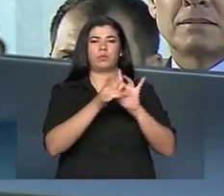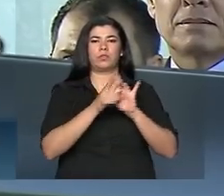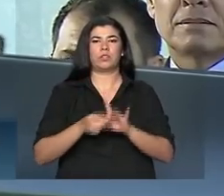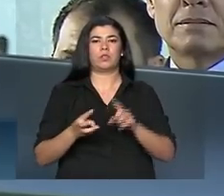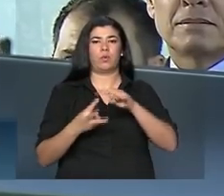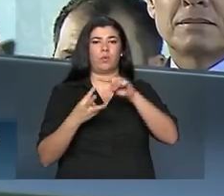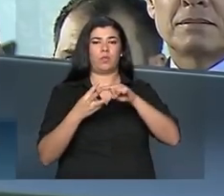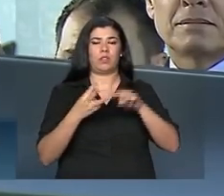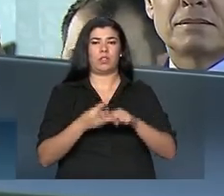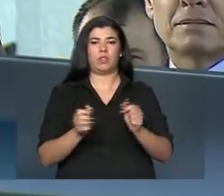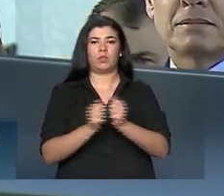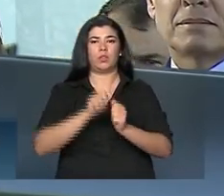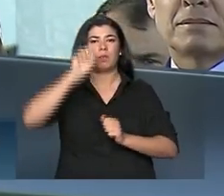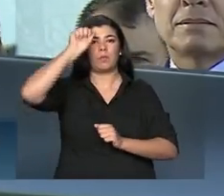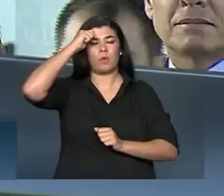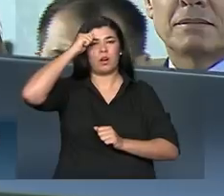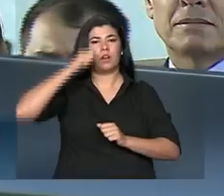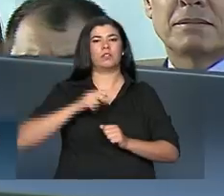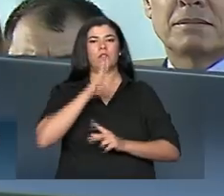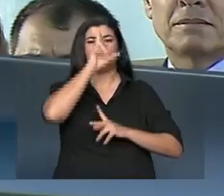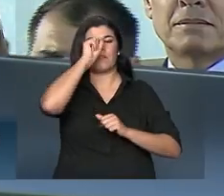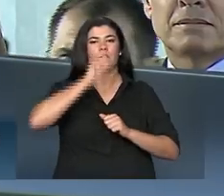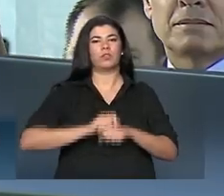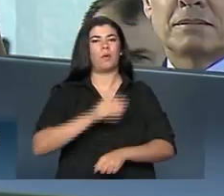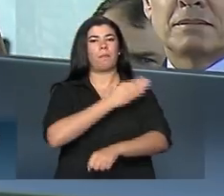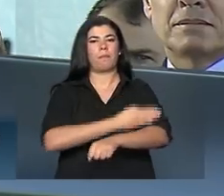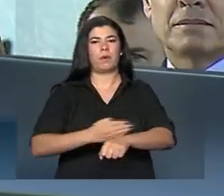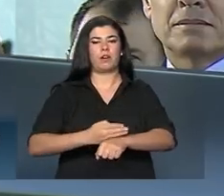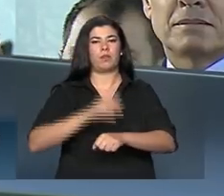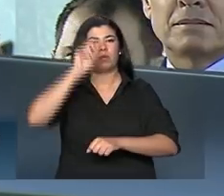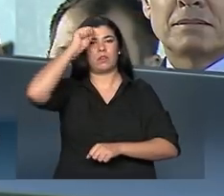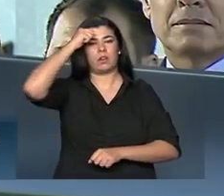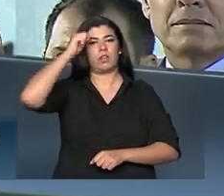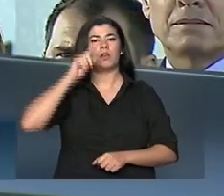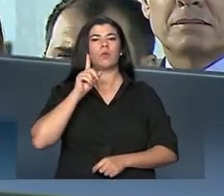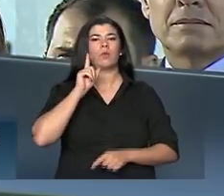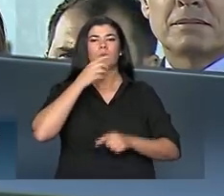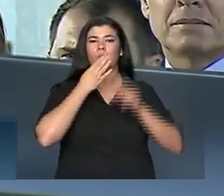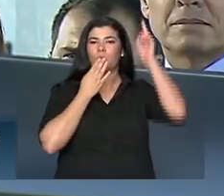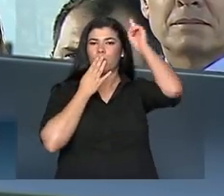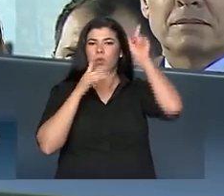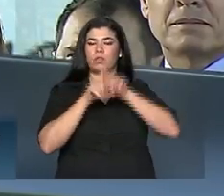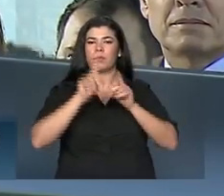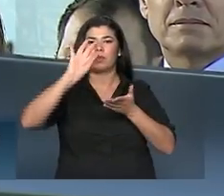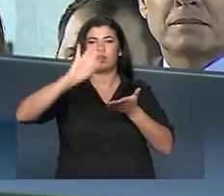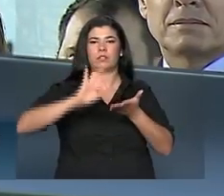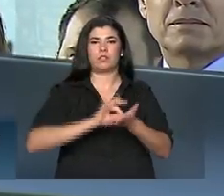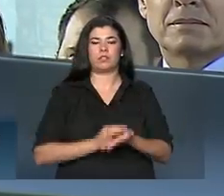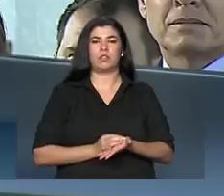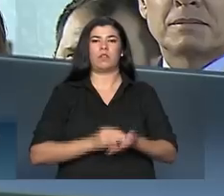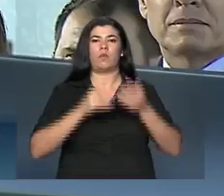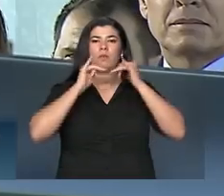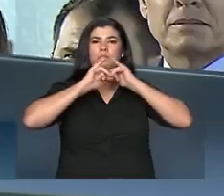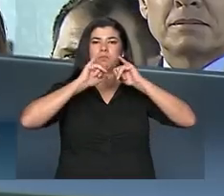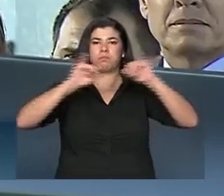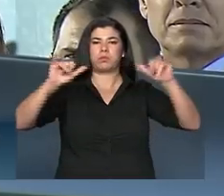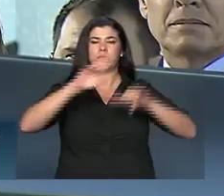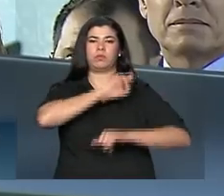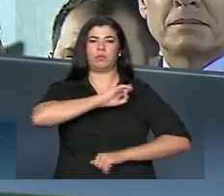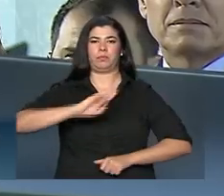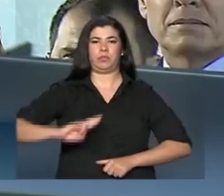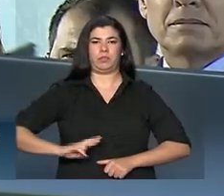raças fortes, branco, negro e índio, assinaram a proclamação. Nós, abaixo